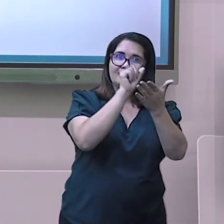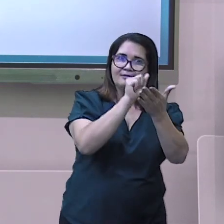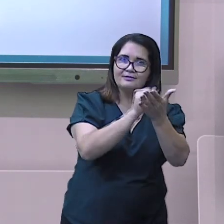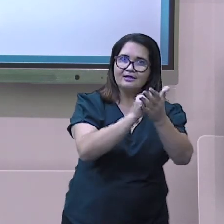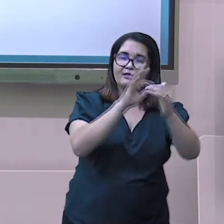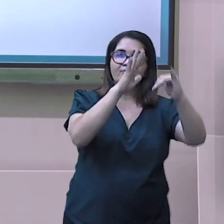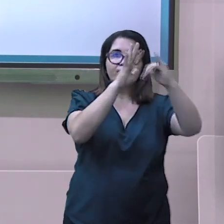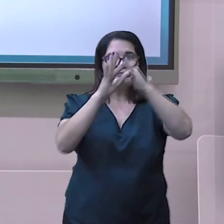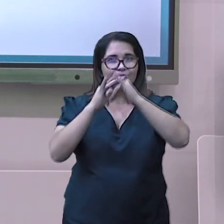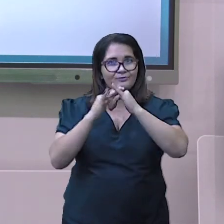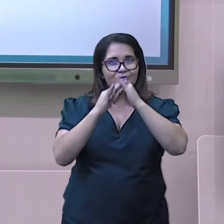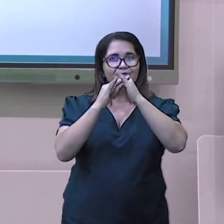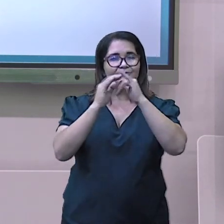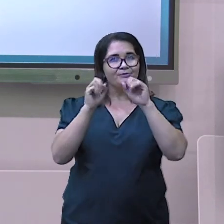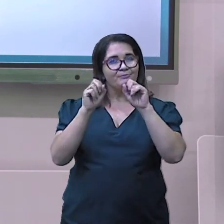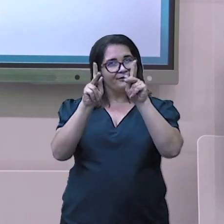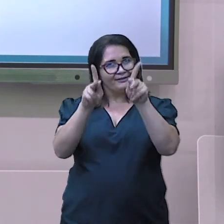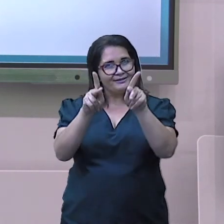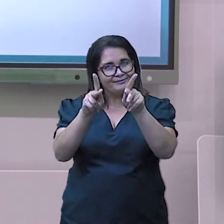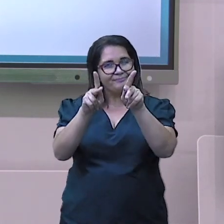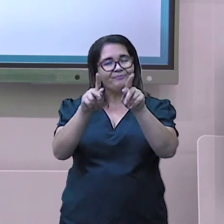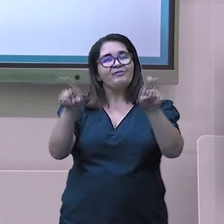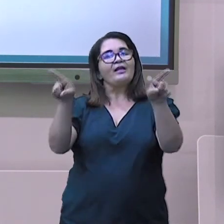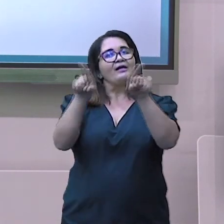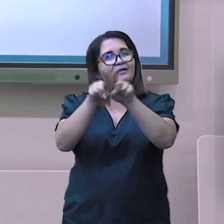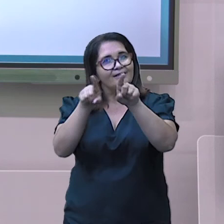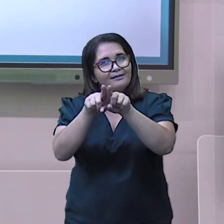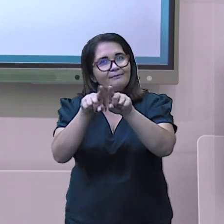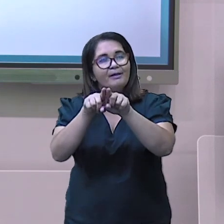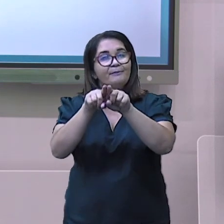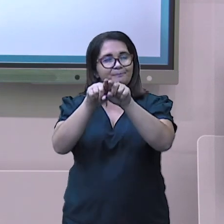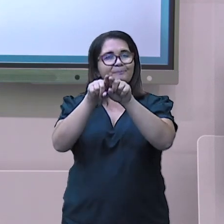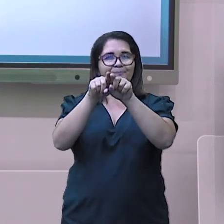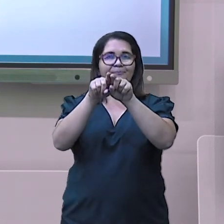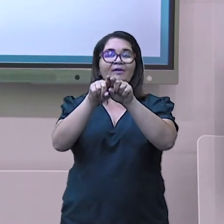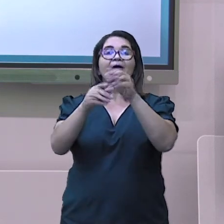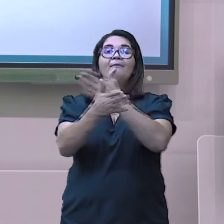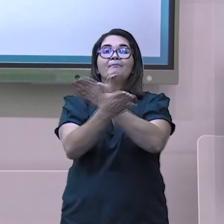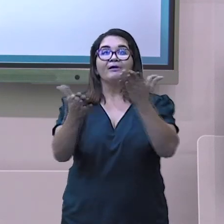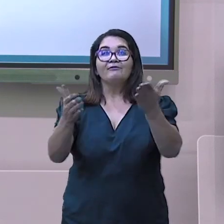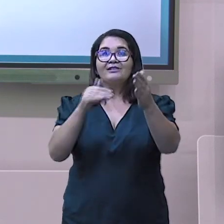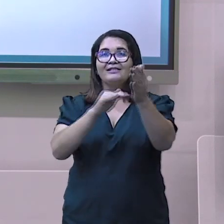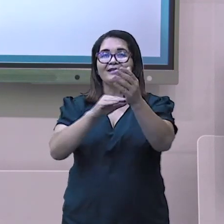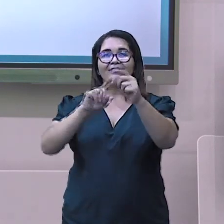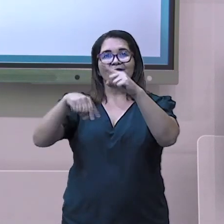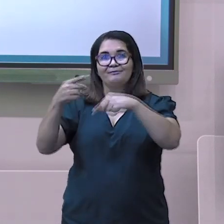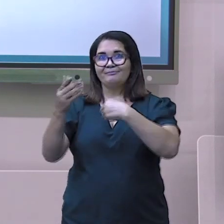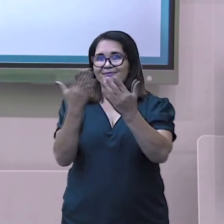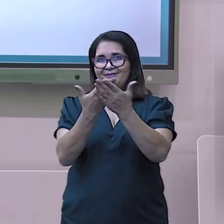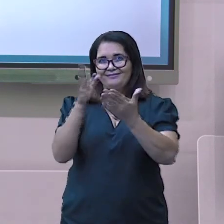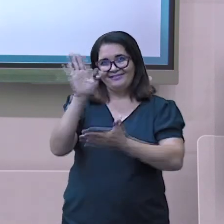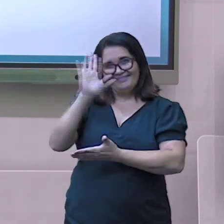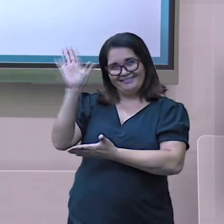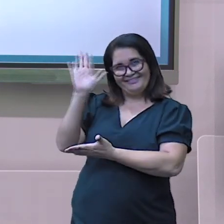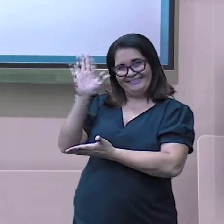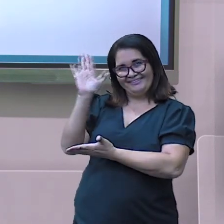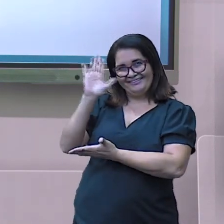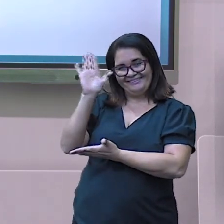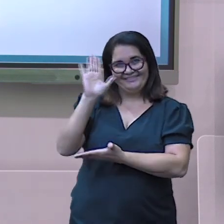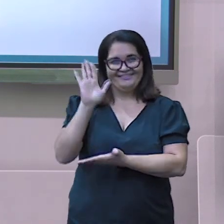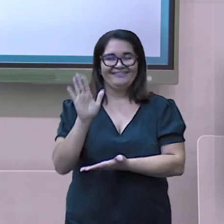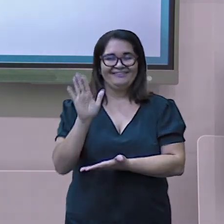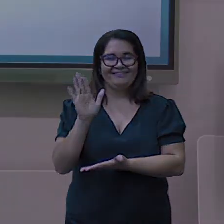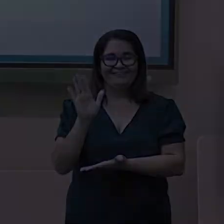YouTube SmedGV ou acesse as nossas redes sociais @SmedGV. Até uma próxima aula. Tchau!